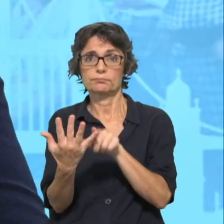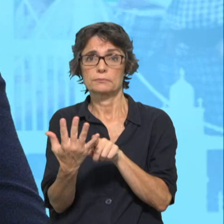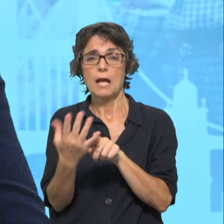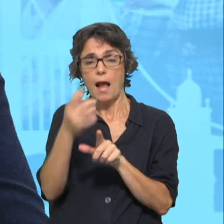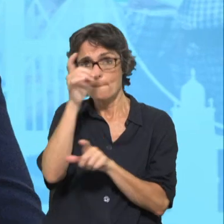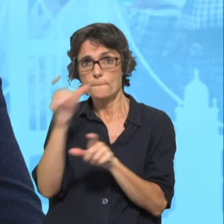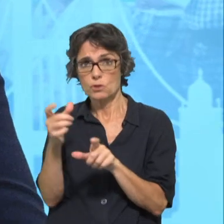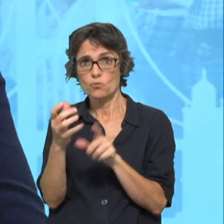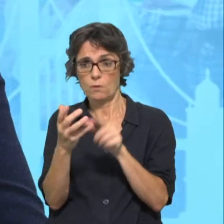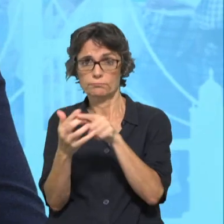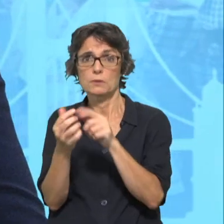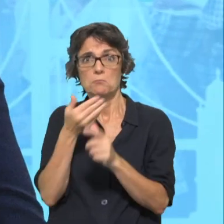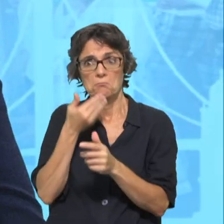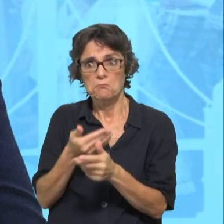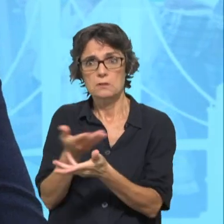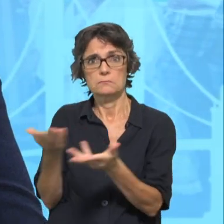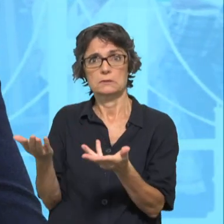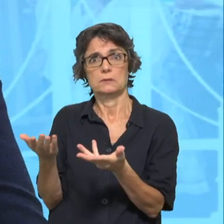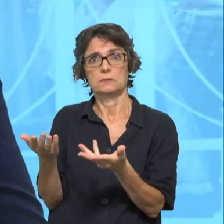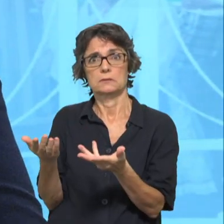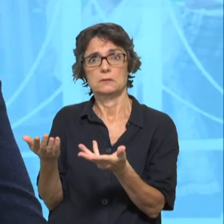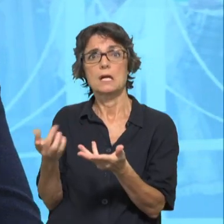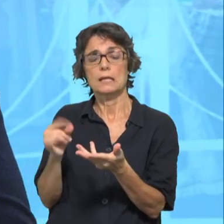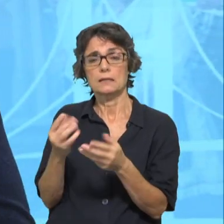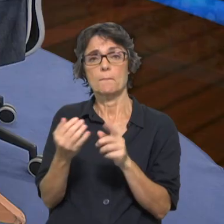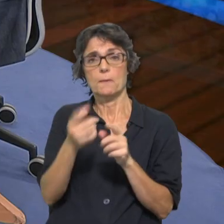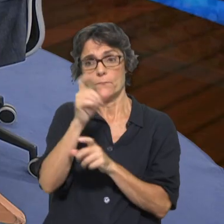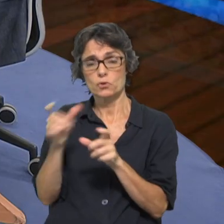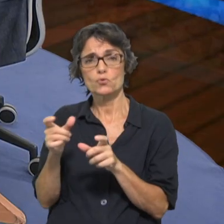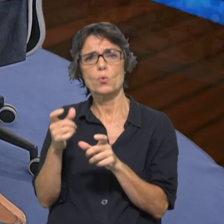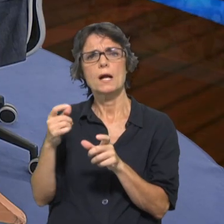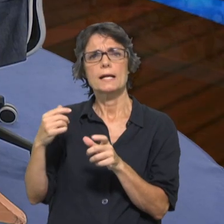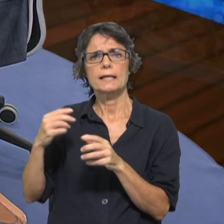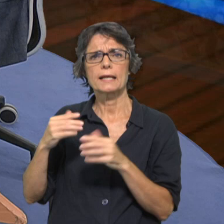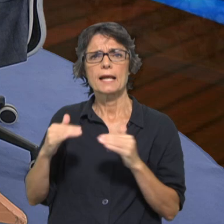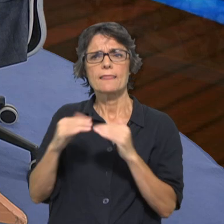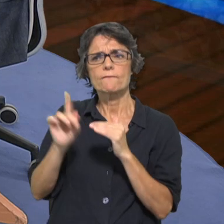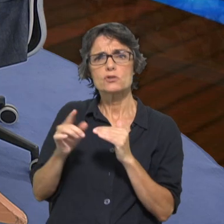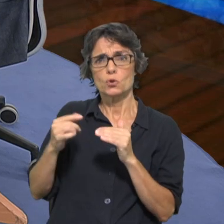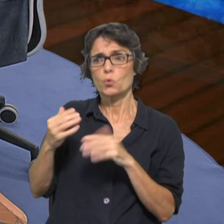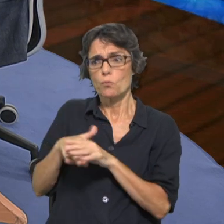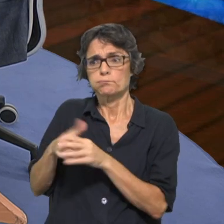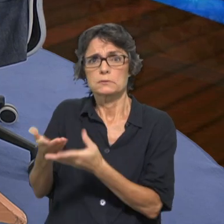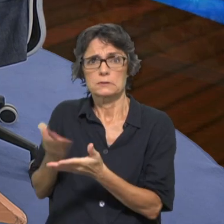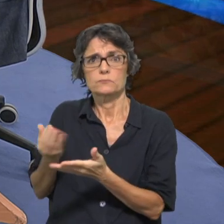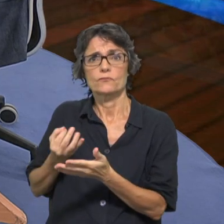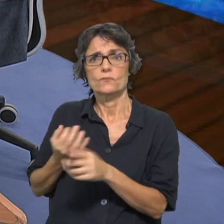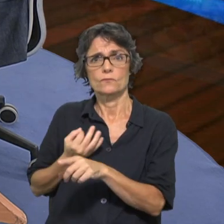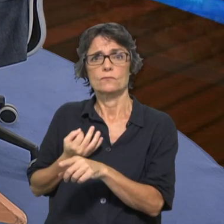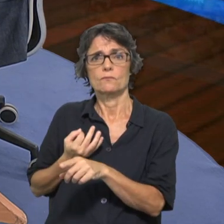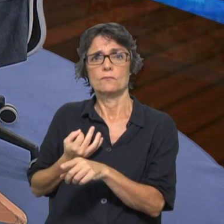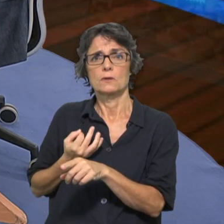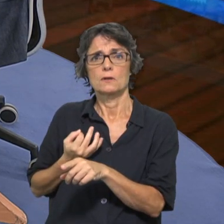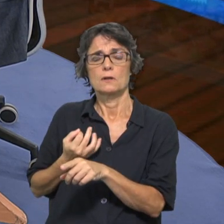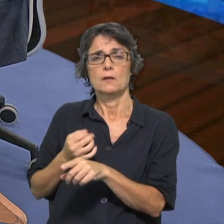gente que acompanhou toda a primeira fase, que acompanhou aquilo que foram as expectativas